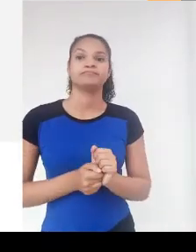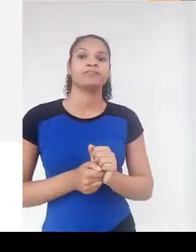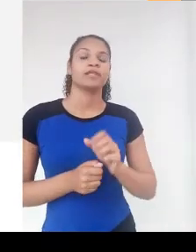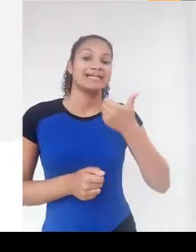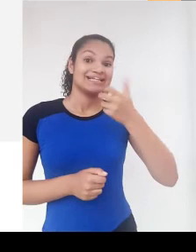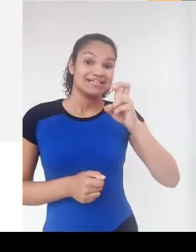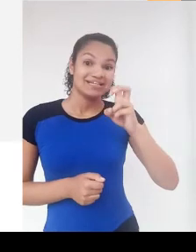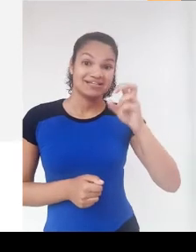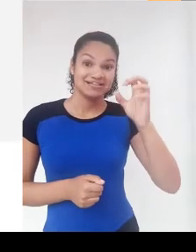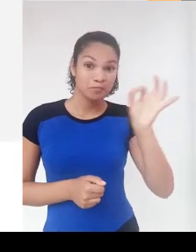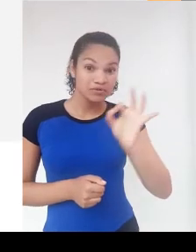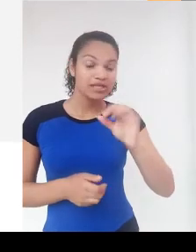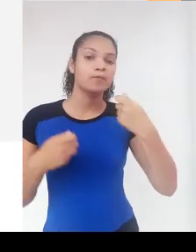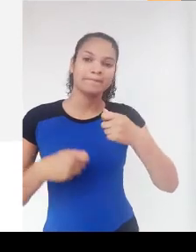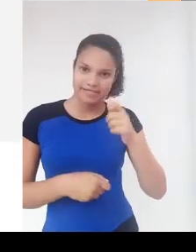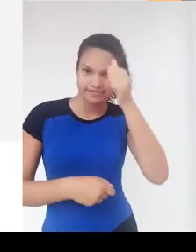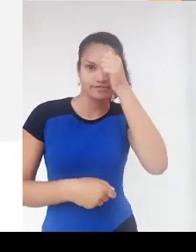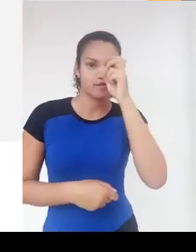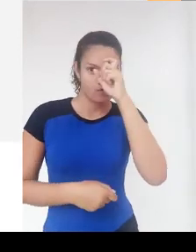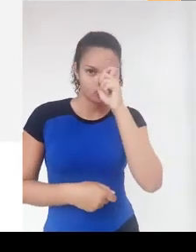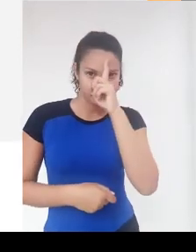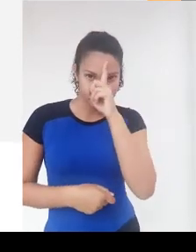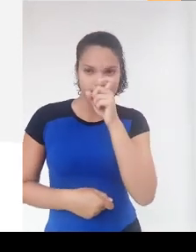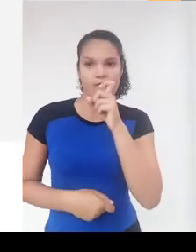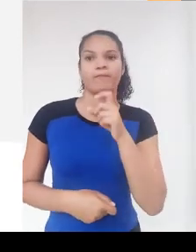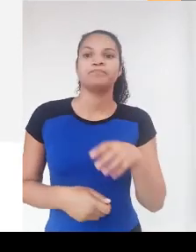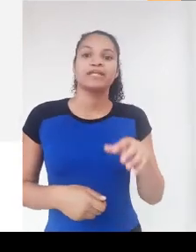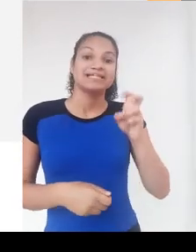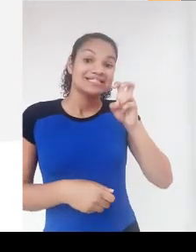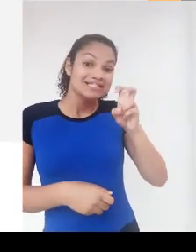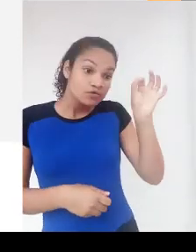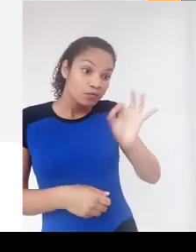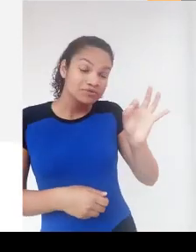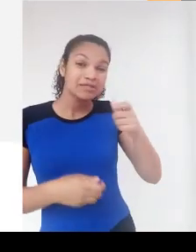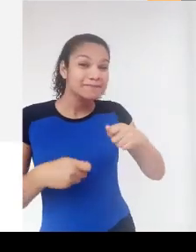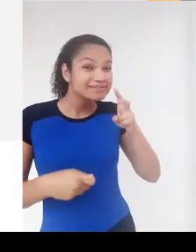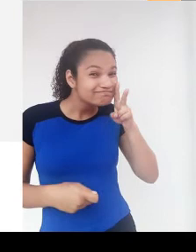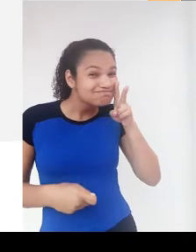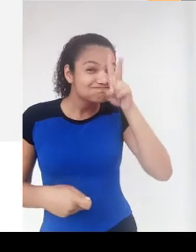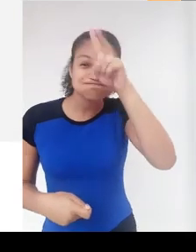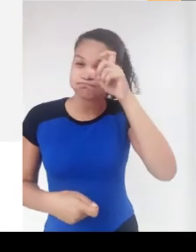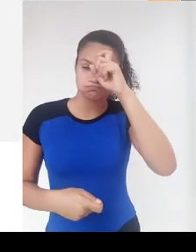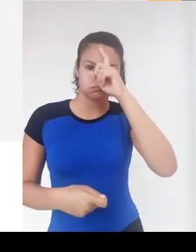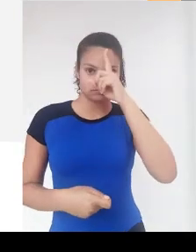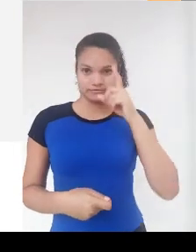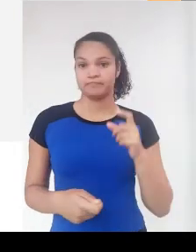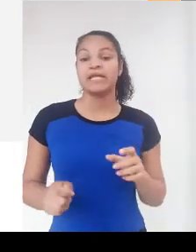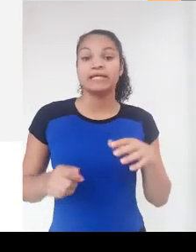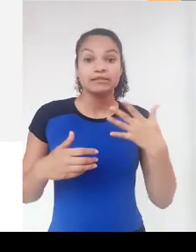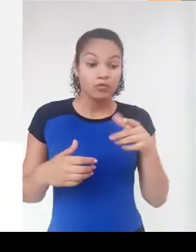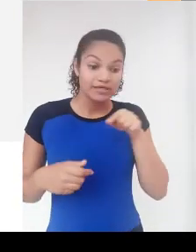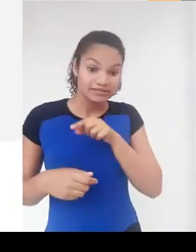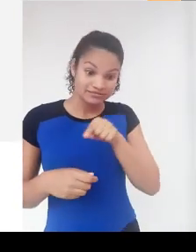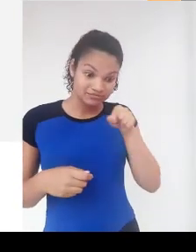15% vão precisar de uma enfermaria e 1 milhão de pessoas de cuidados intensivos. O grande problema é que esse número de pessoas